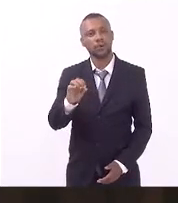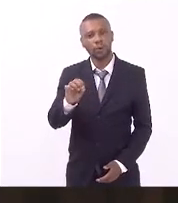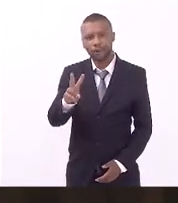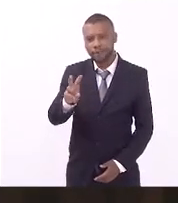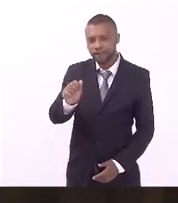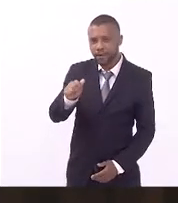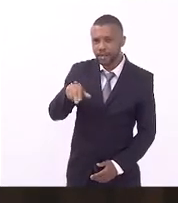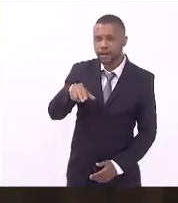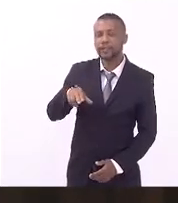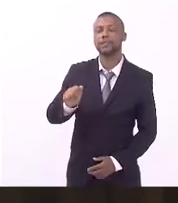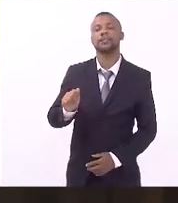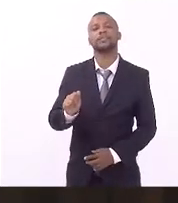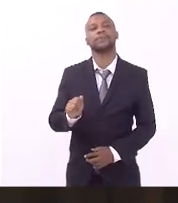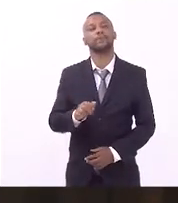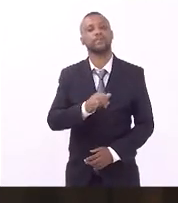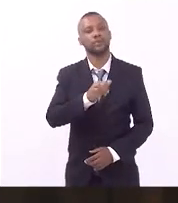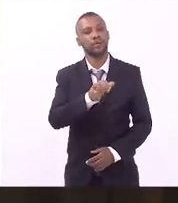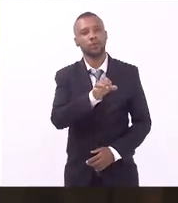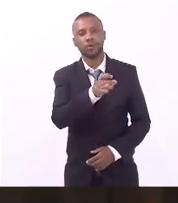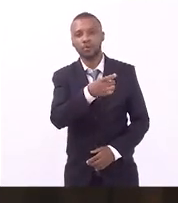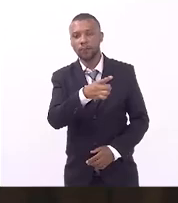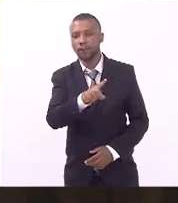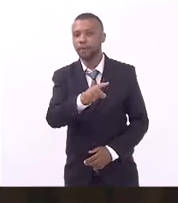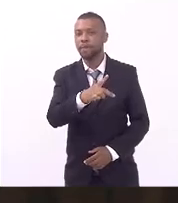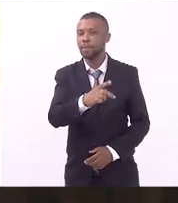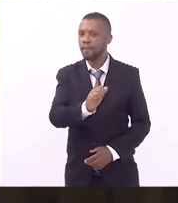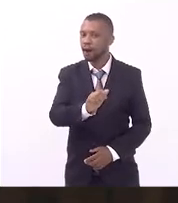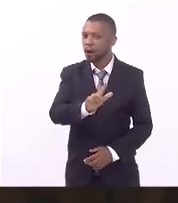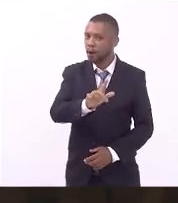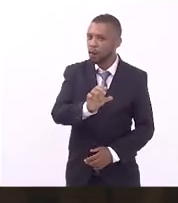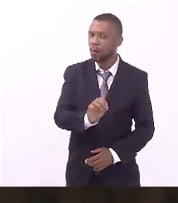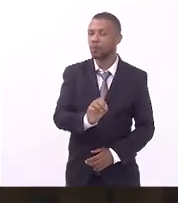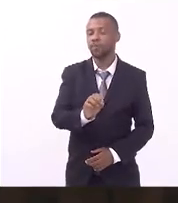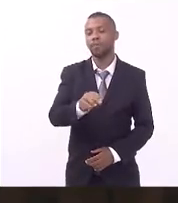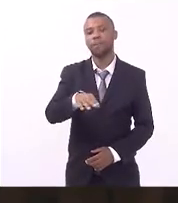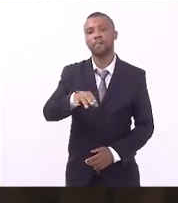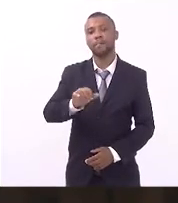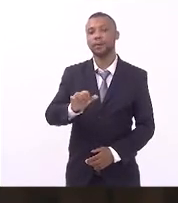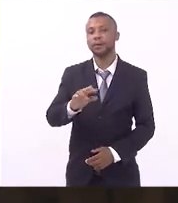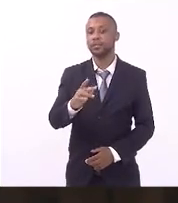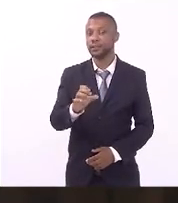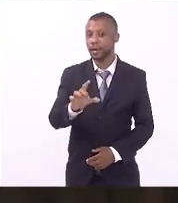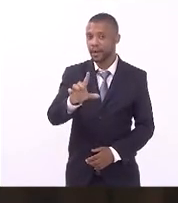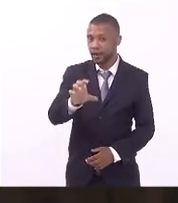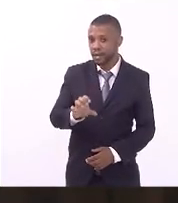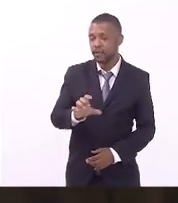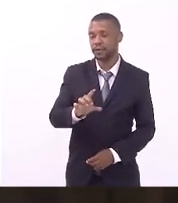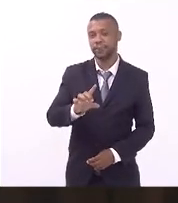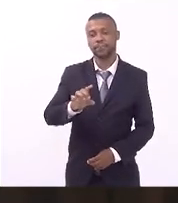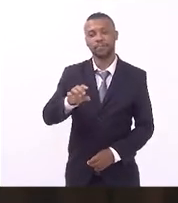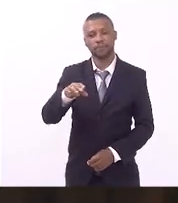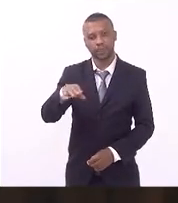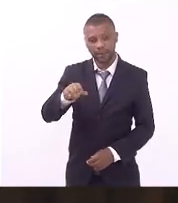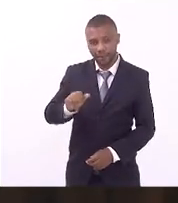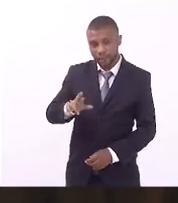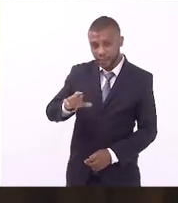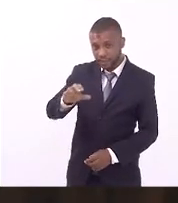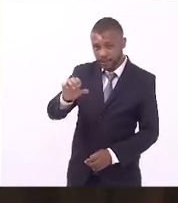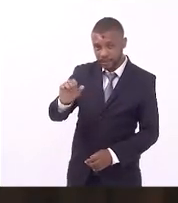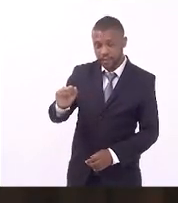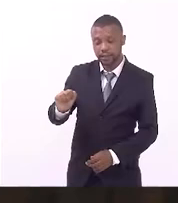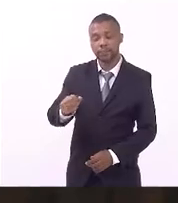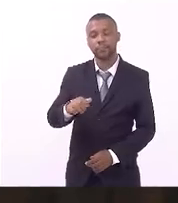João Paulo, Michele e Márcia Rego Monteiro e Isabela